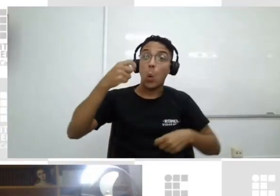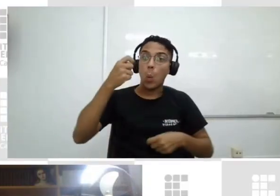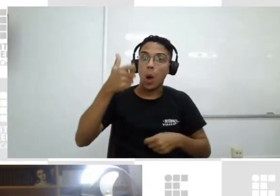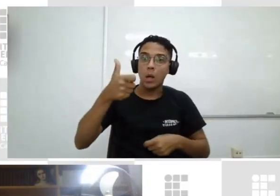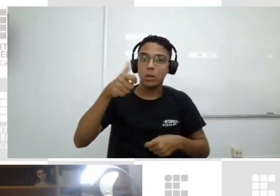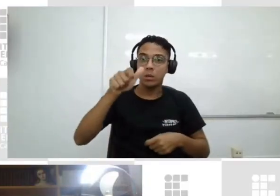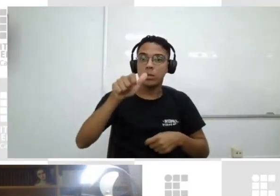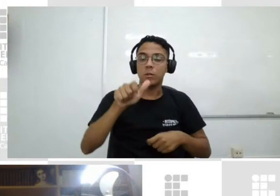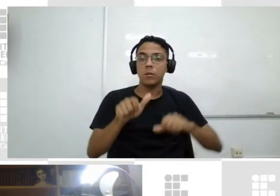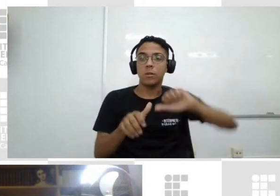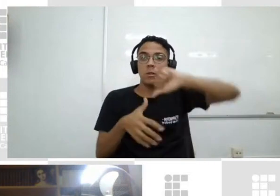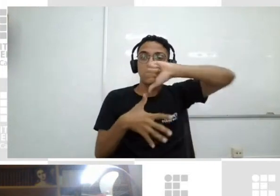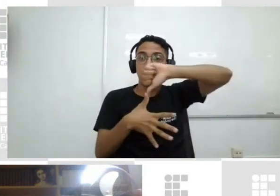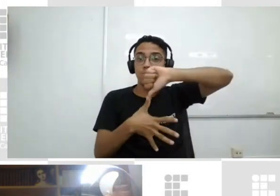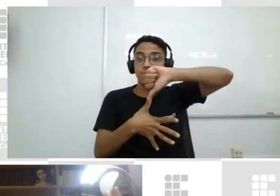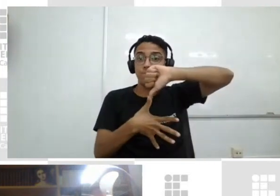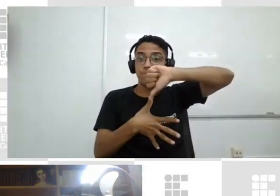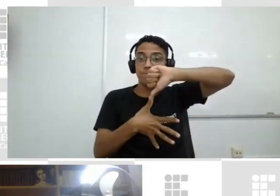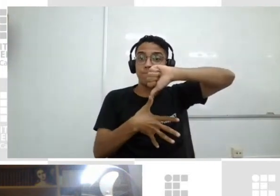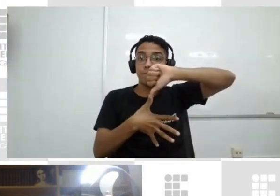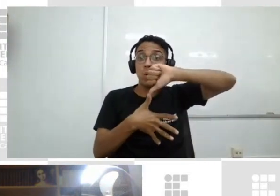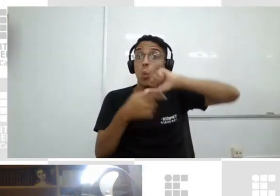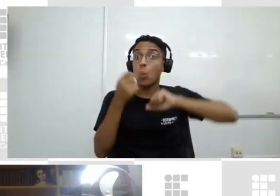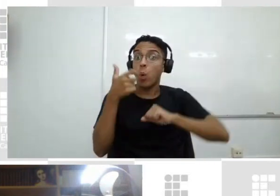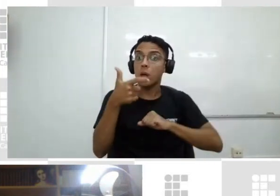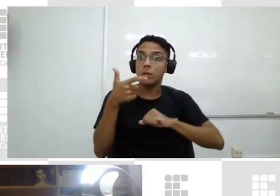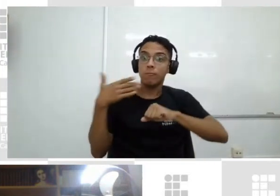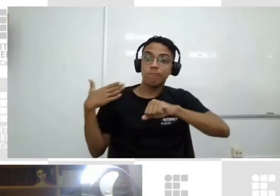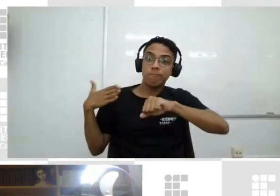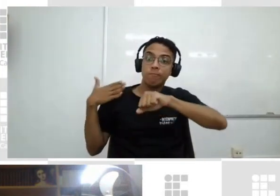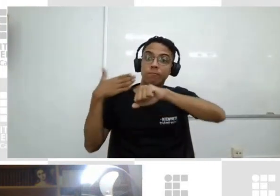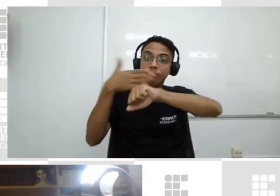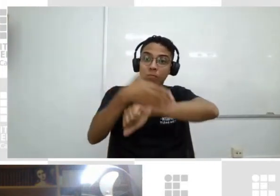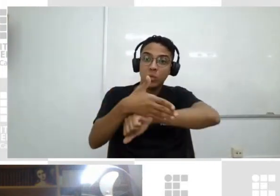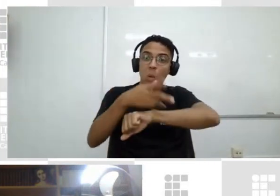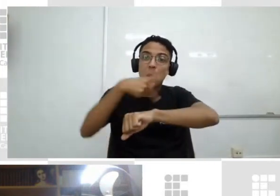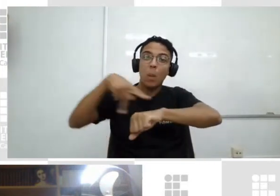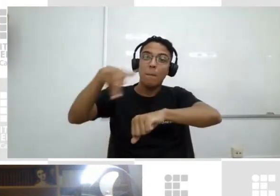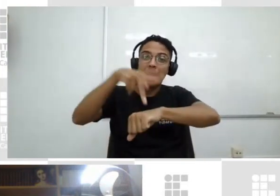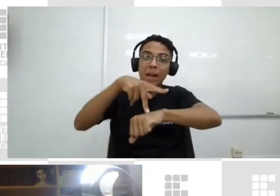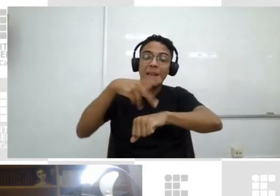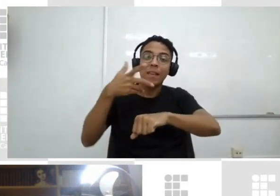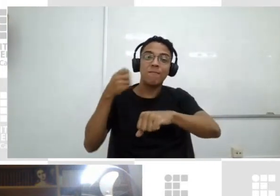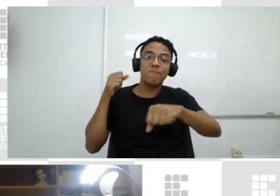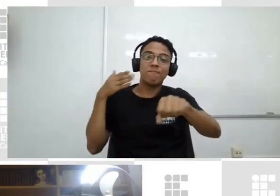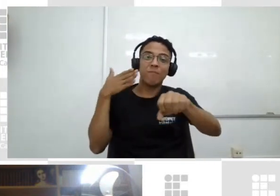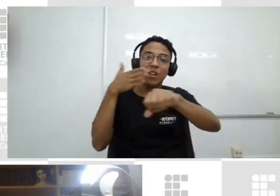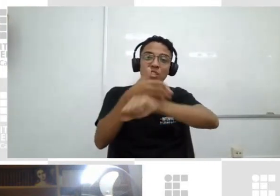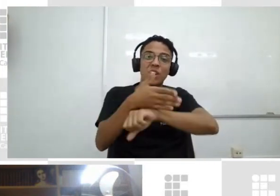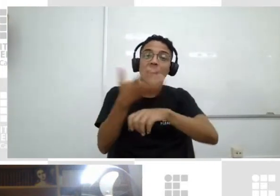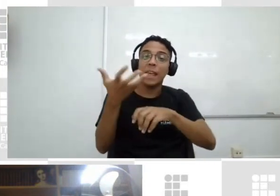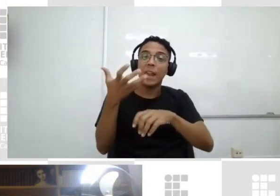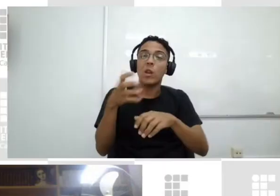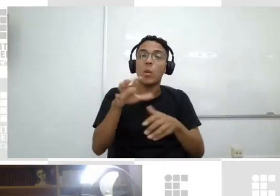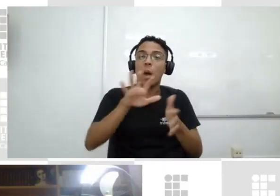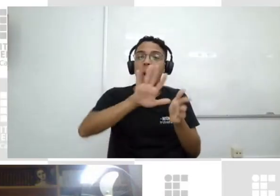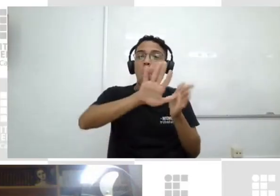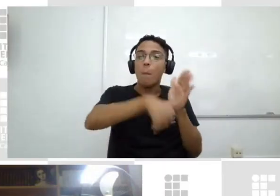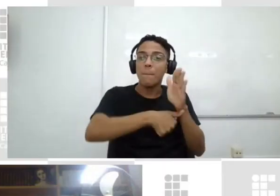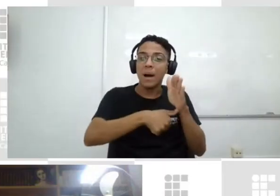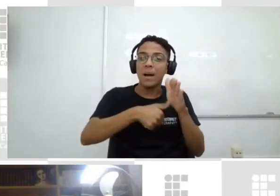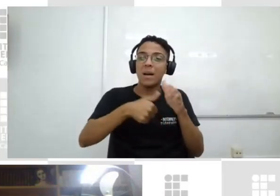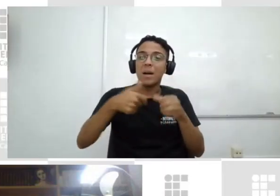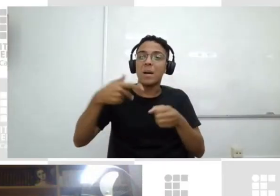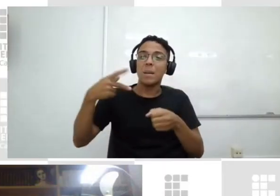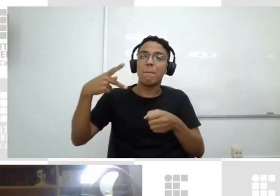a tentativa do Maduro de invadir a Guiana, porque está querendo o petróleo ali daquela região, dizendo que está sendo roubado, etc, etc. Não temos ainda